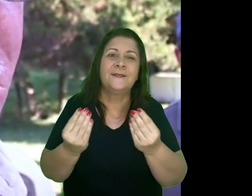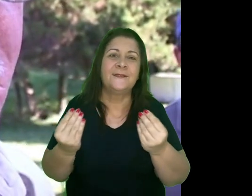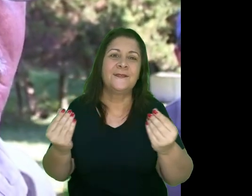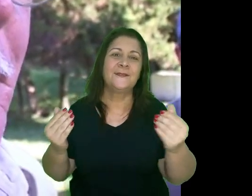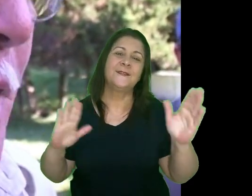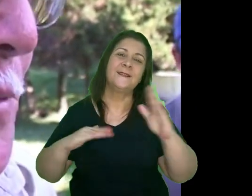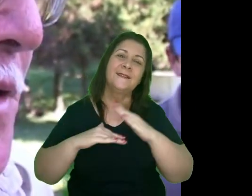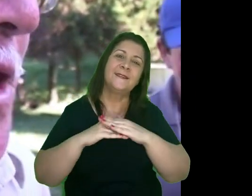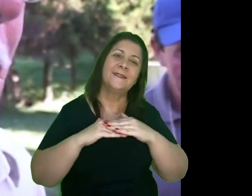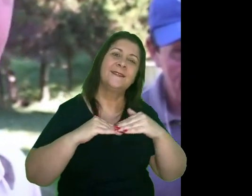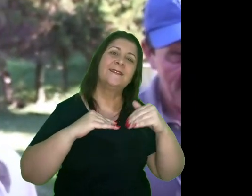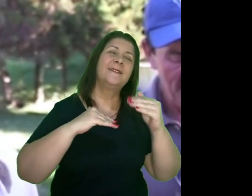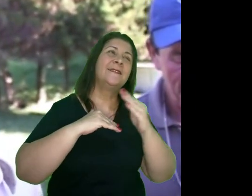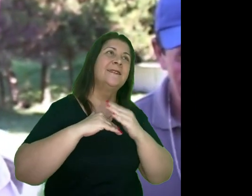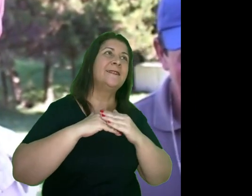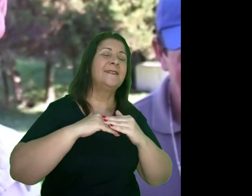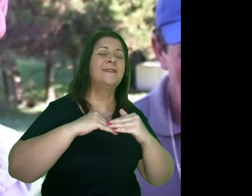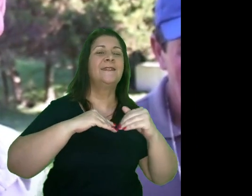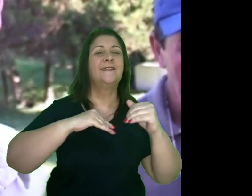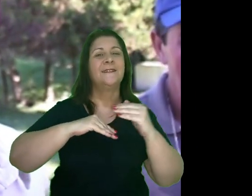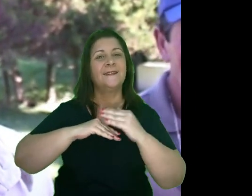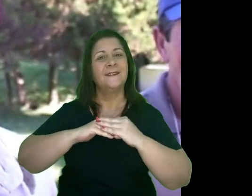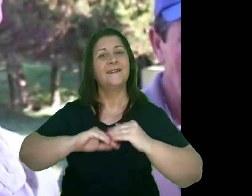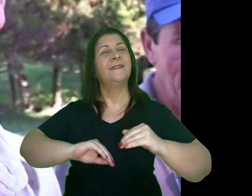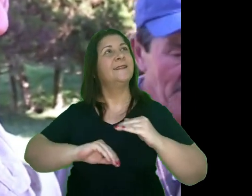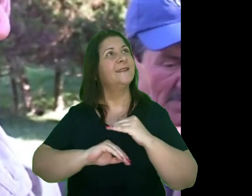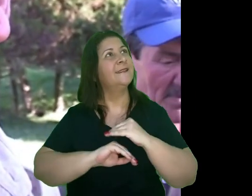delicadeza. Vai chamar da